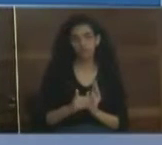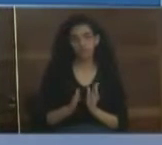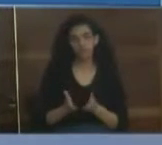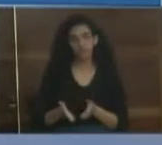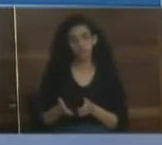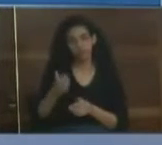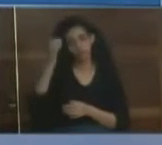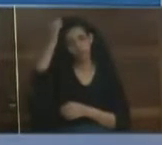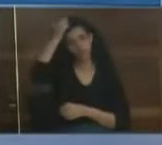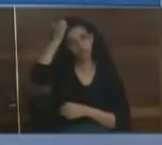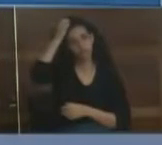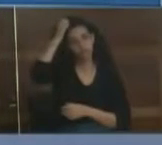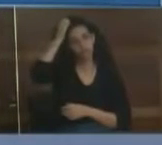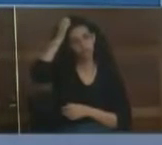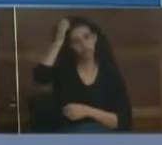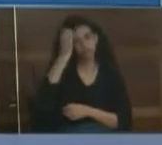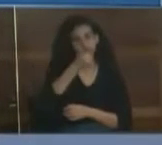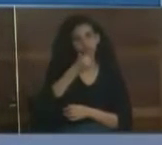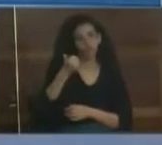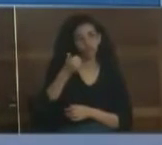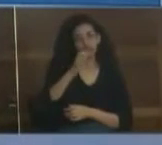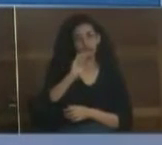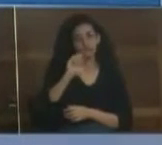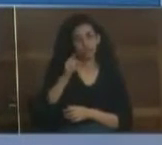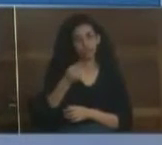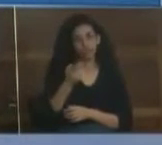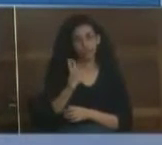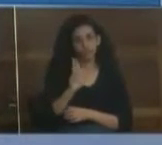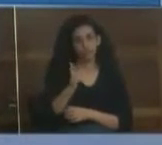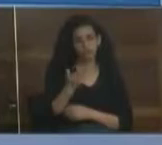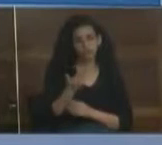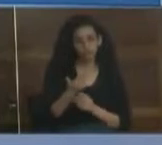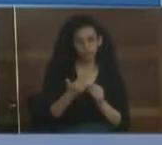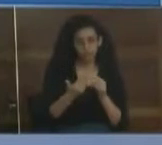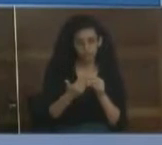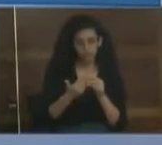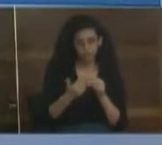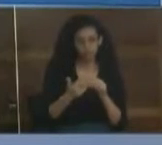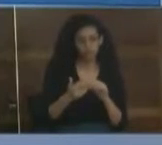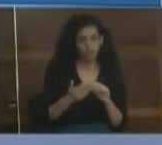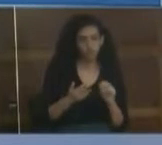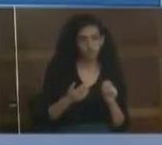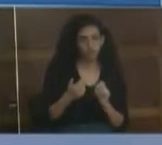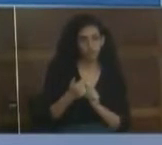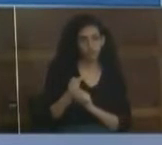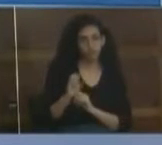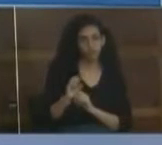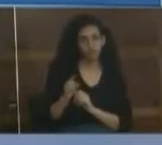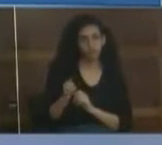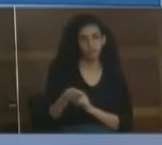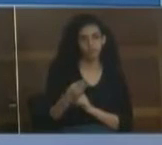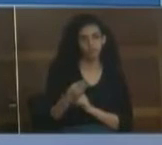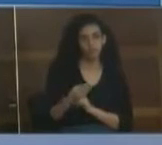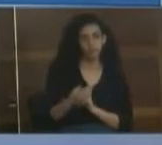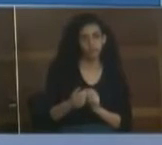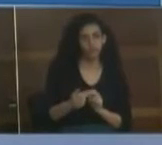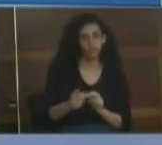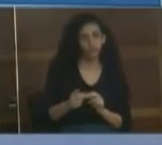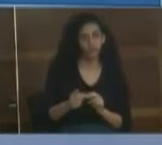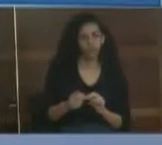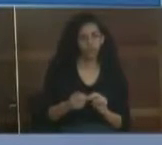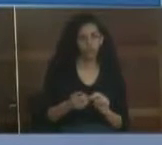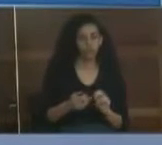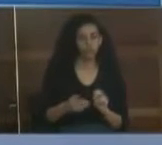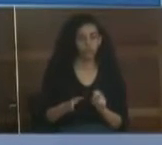uma anulação de 111 mil reais despesa empenhada até o terceiro quadrimestre sete milhões e 99.000